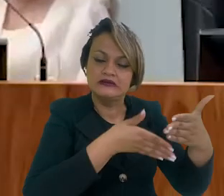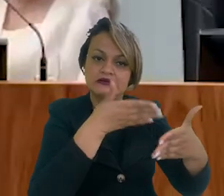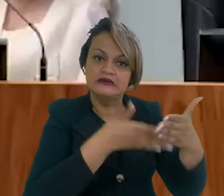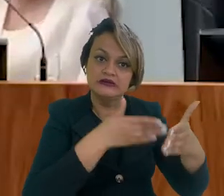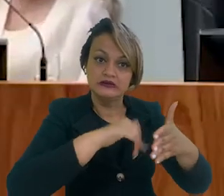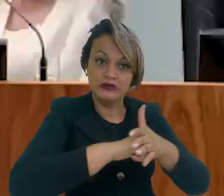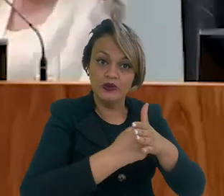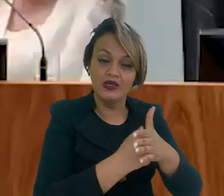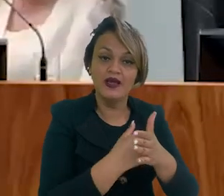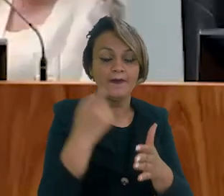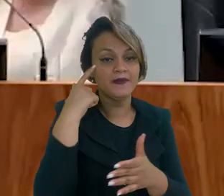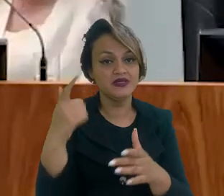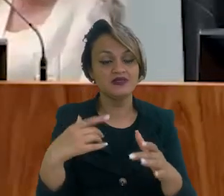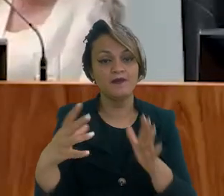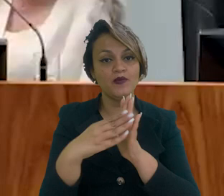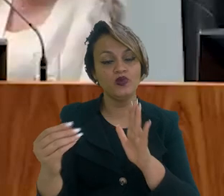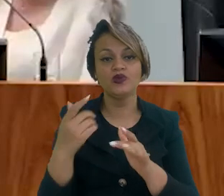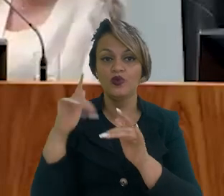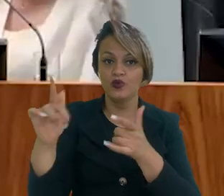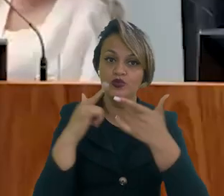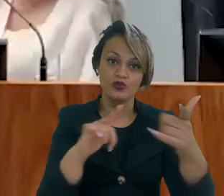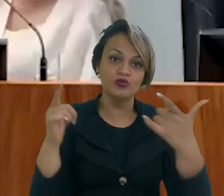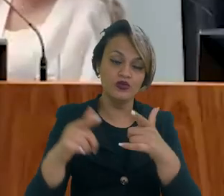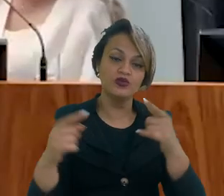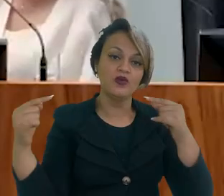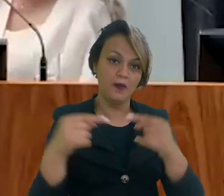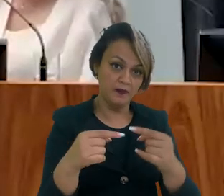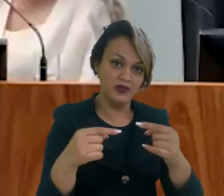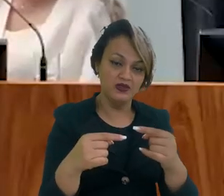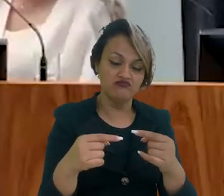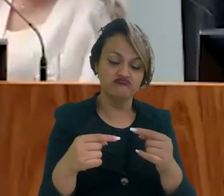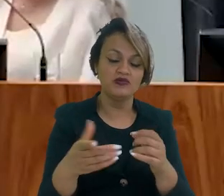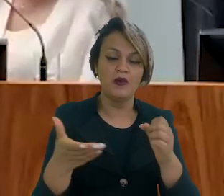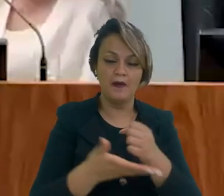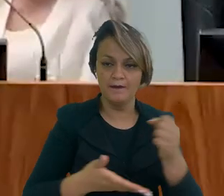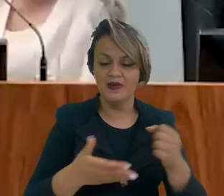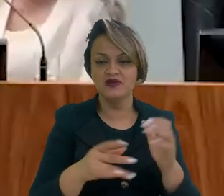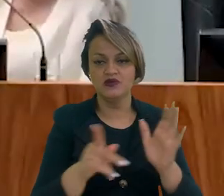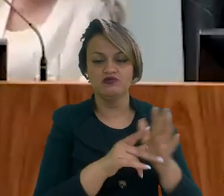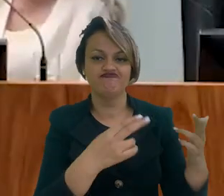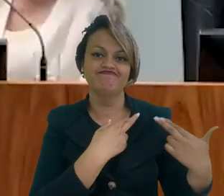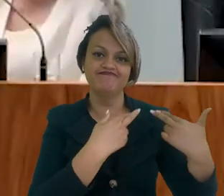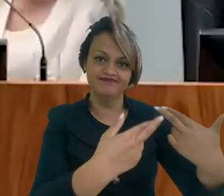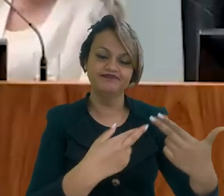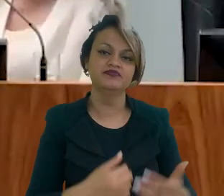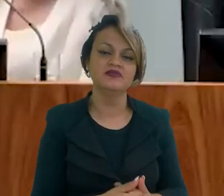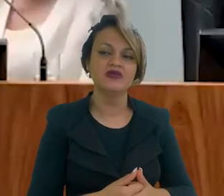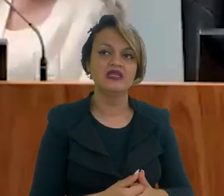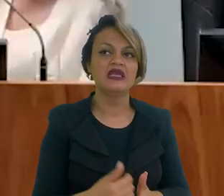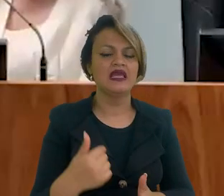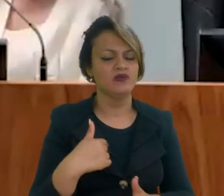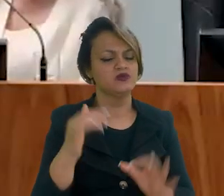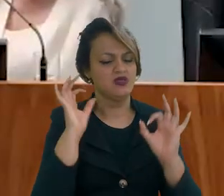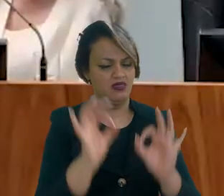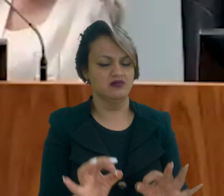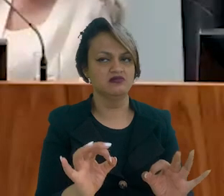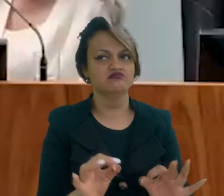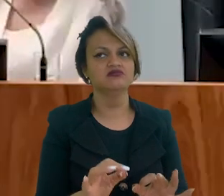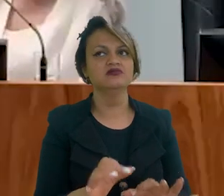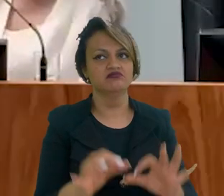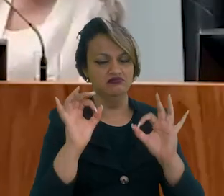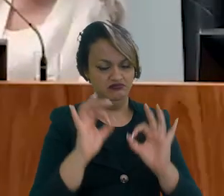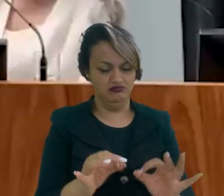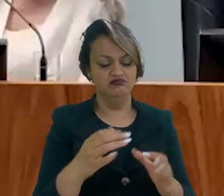então assim volta a me fechar em fronteiras e repensar os modelos também jurídicos baseado ponto de vista